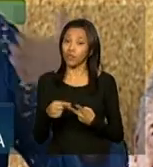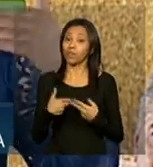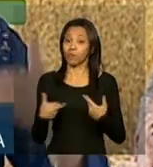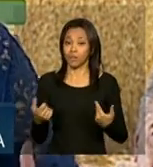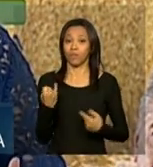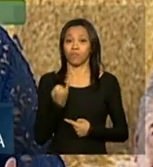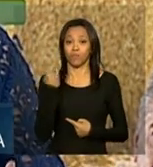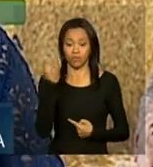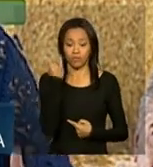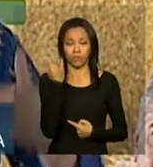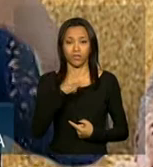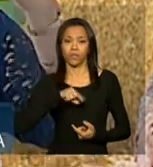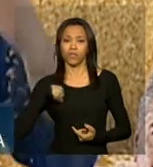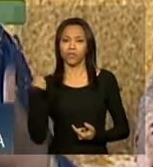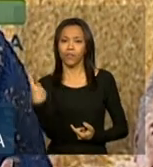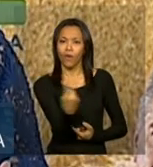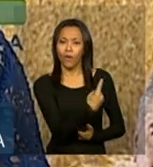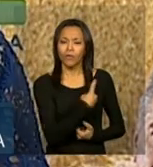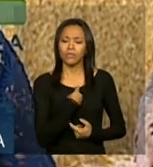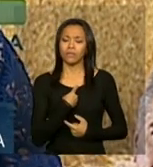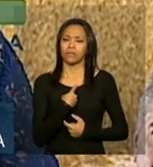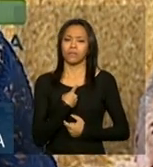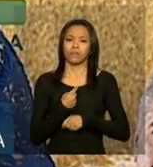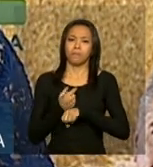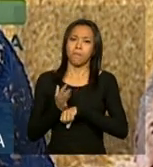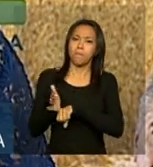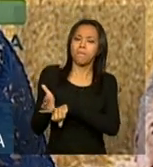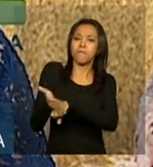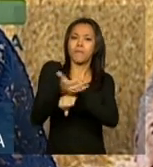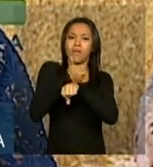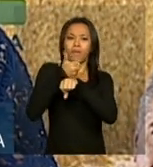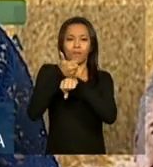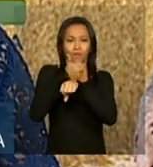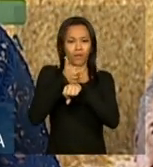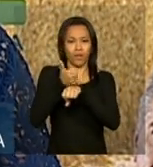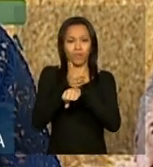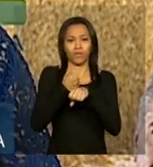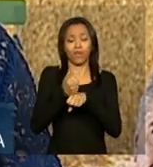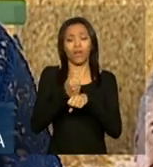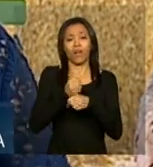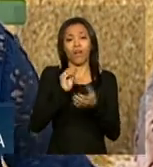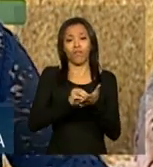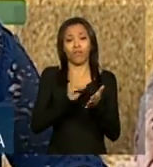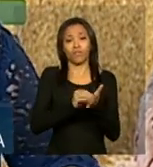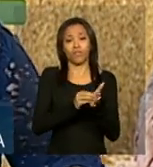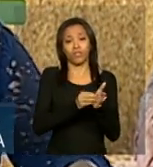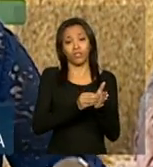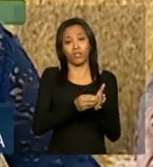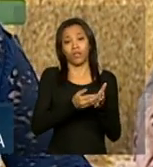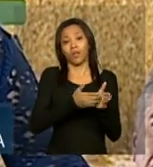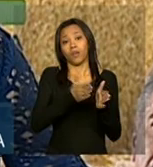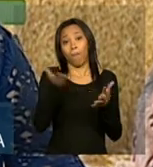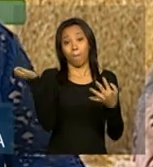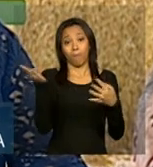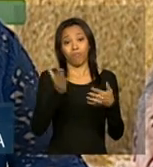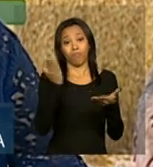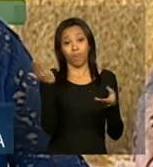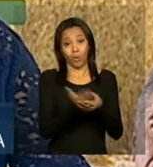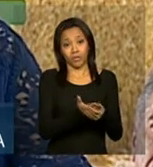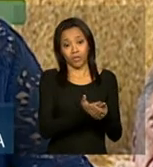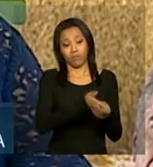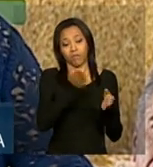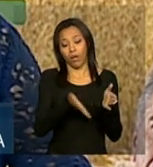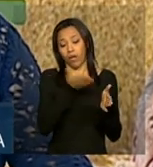necessária, que nós melhoremos a nossa burocracia. Nós temos uma tradição de